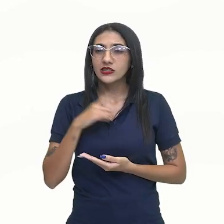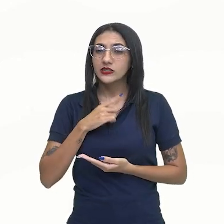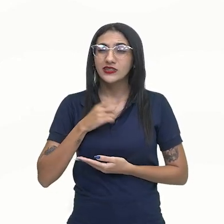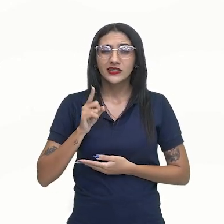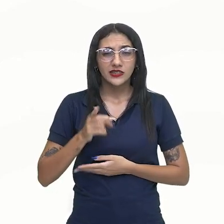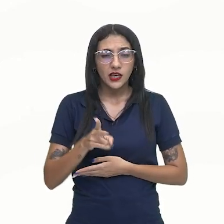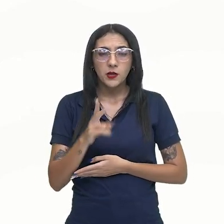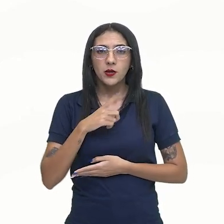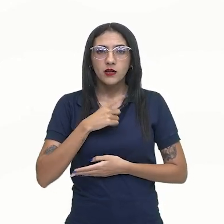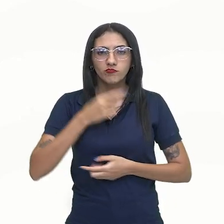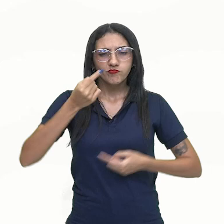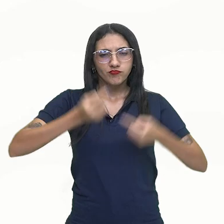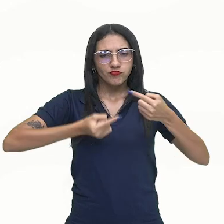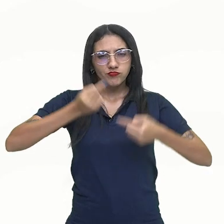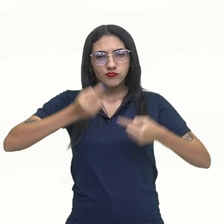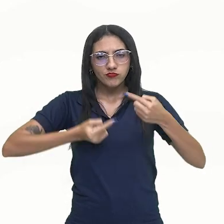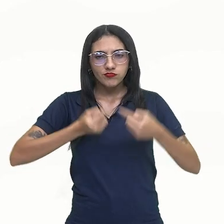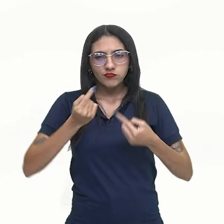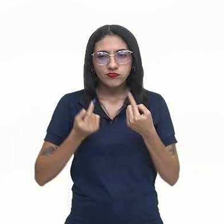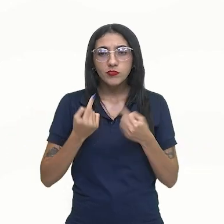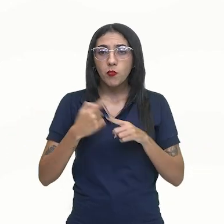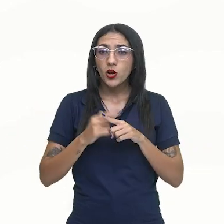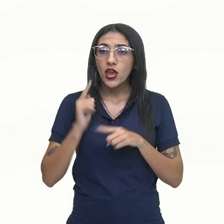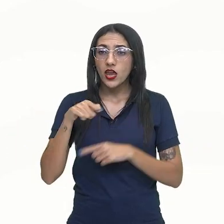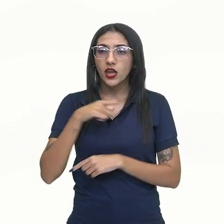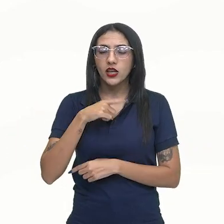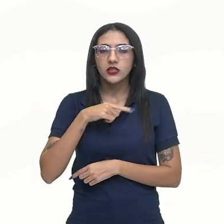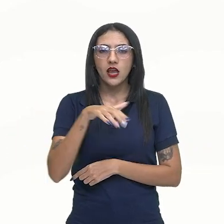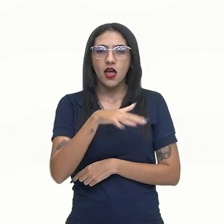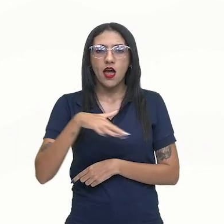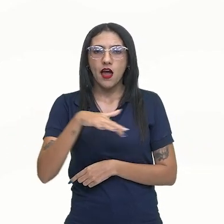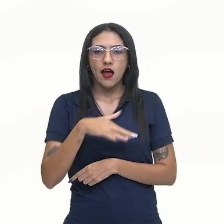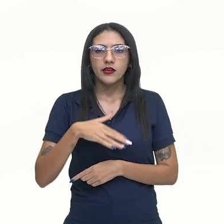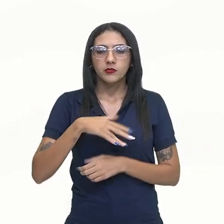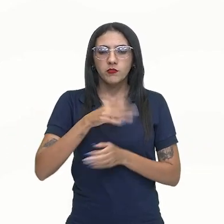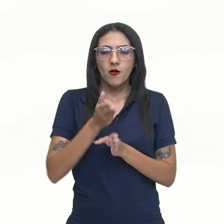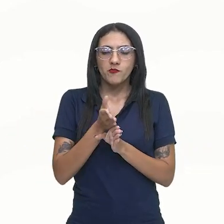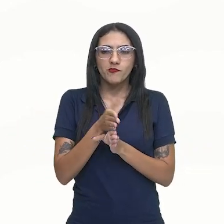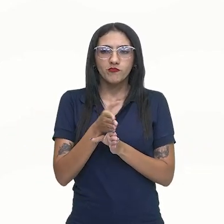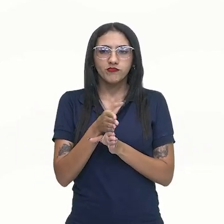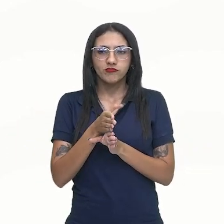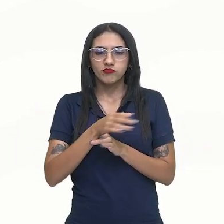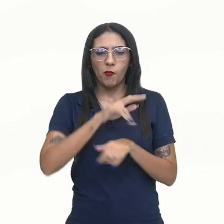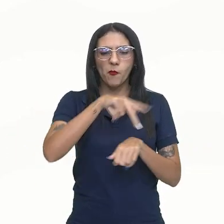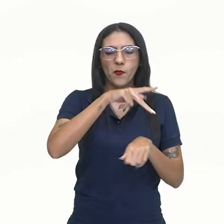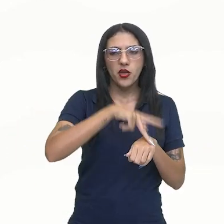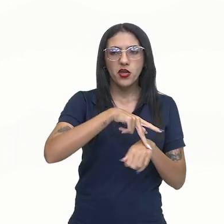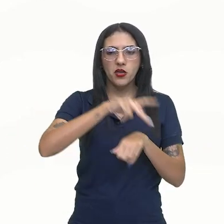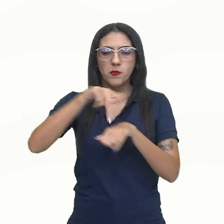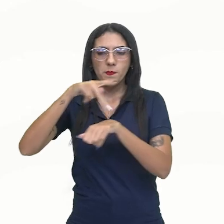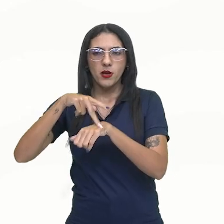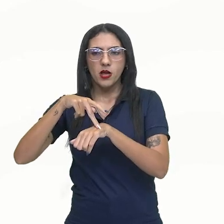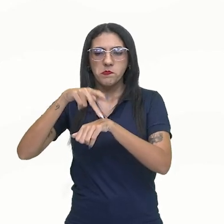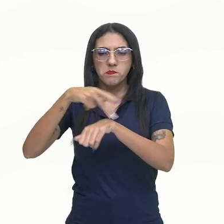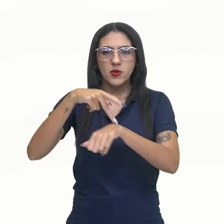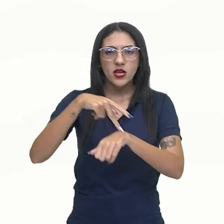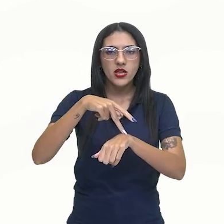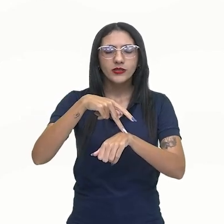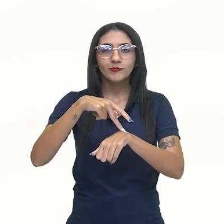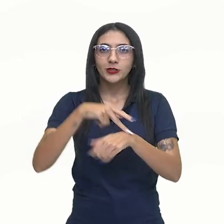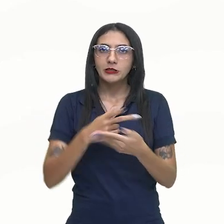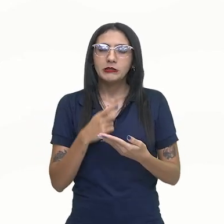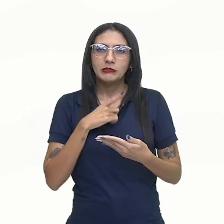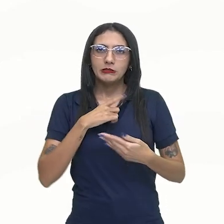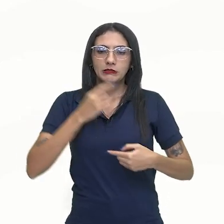de disputas, né? Então, como eles estão inseridos em fronteiras de vários países, aí a gente vai ter